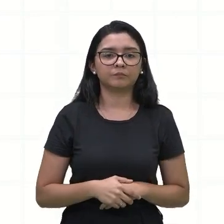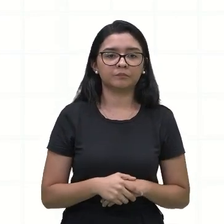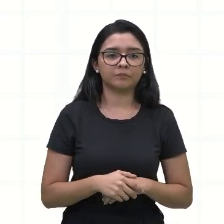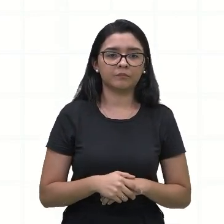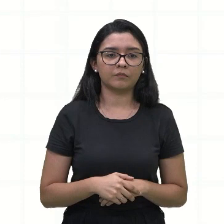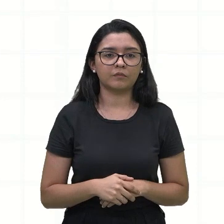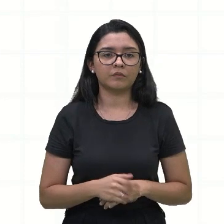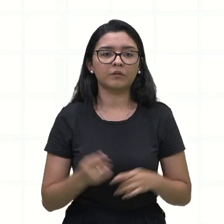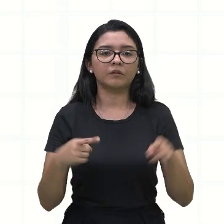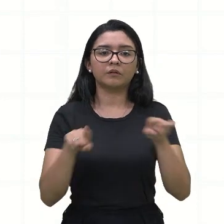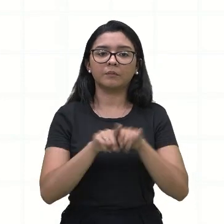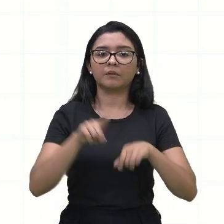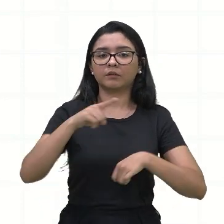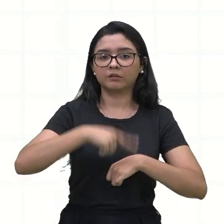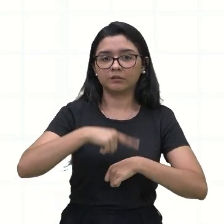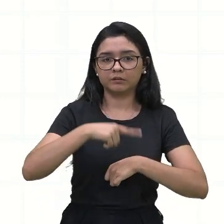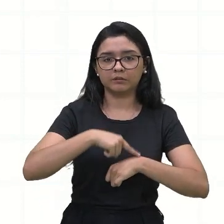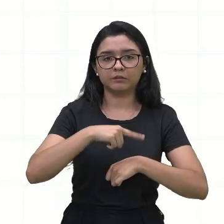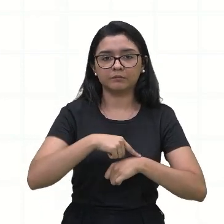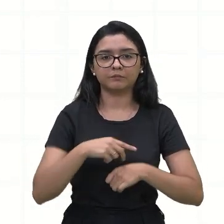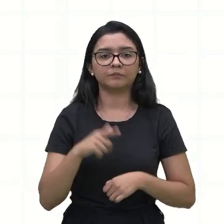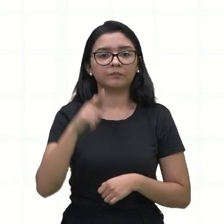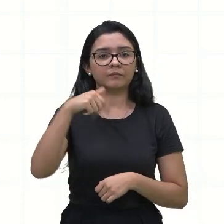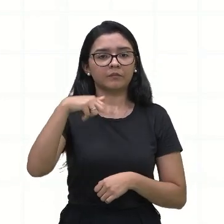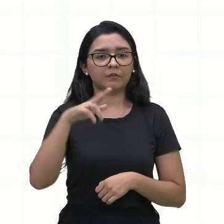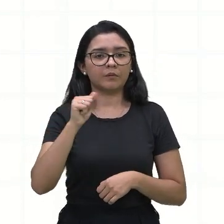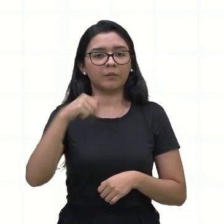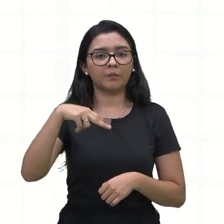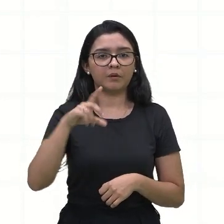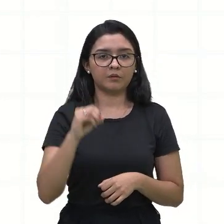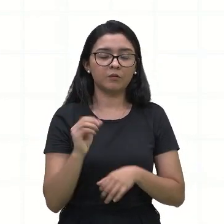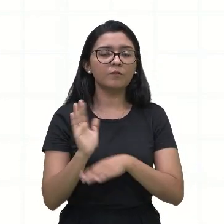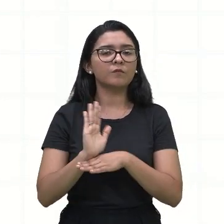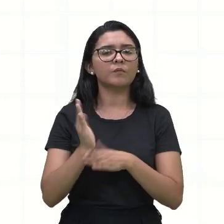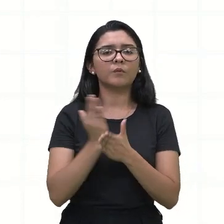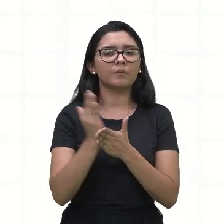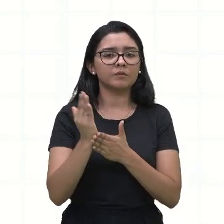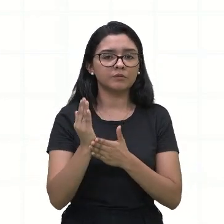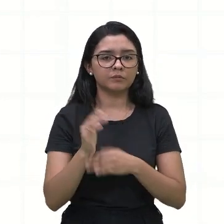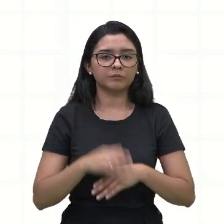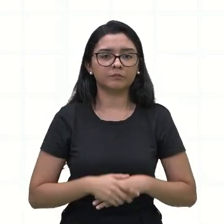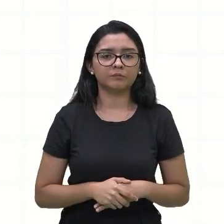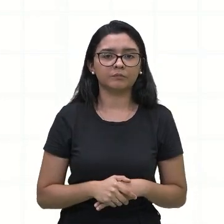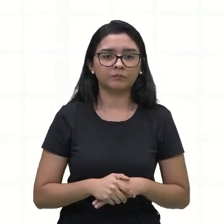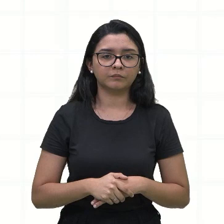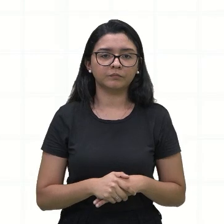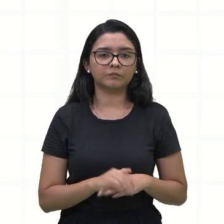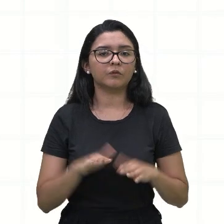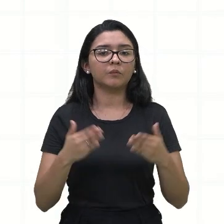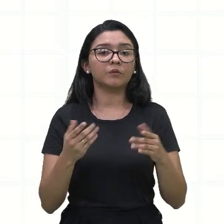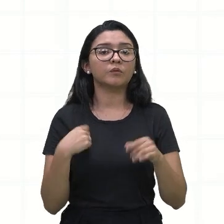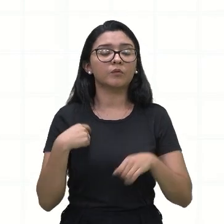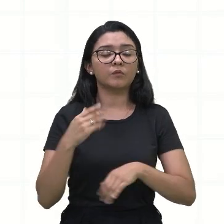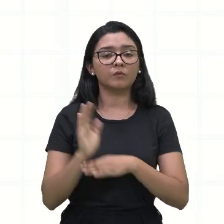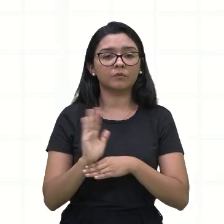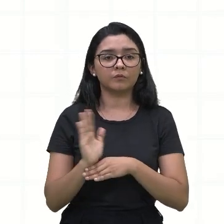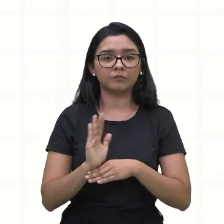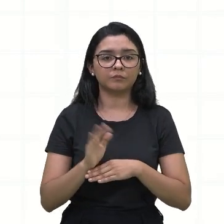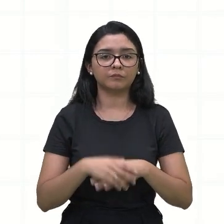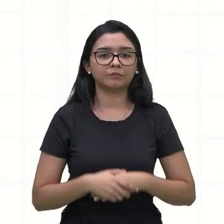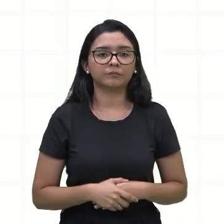Prosseguindo, tempo, olha só. Quando o filme começou? Esse conectivo traz ideia de tempo. Conformidade, o